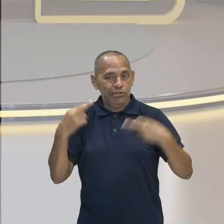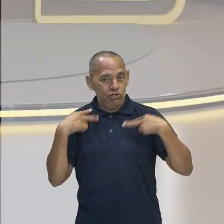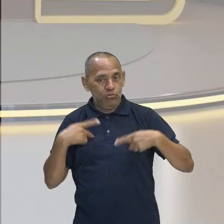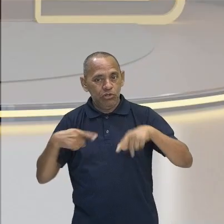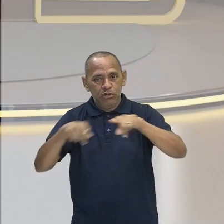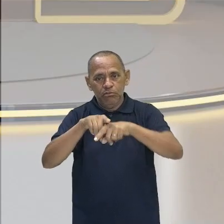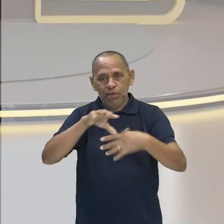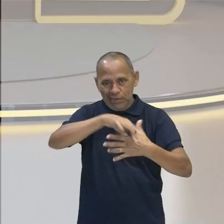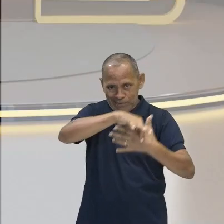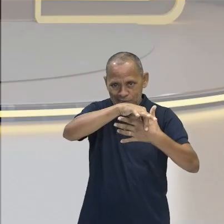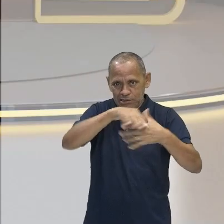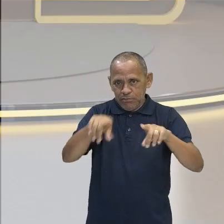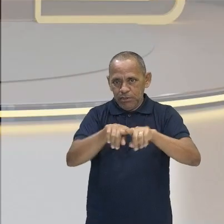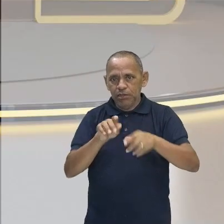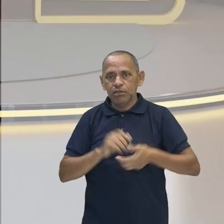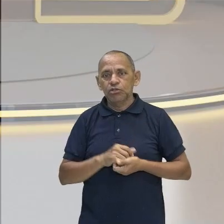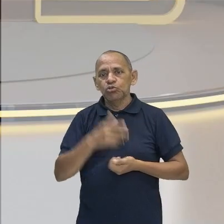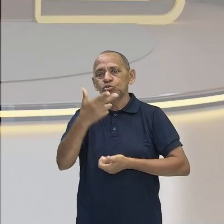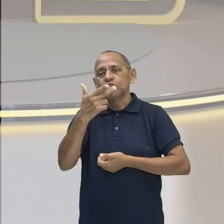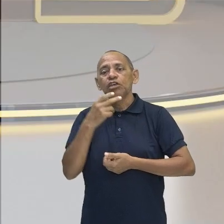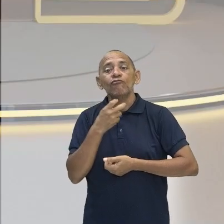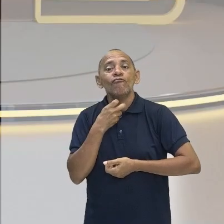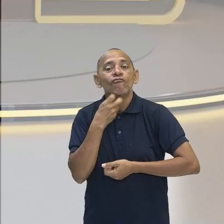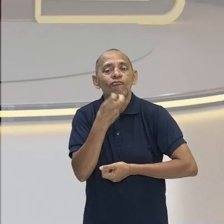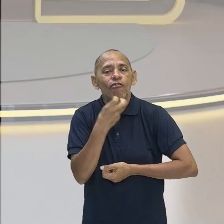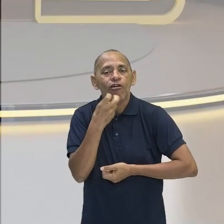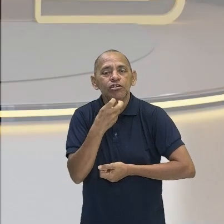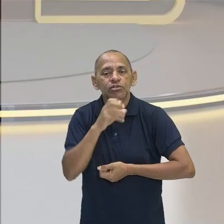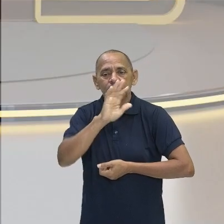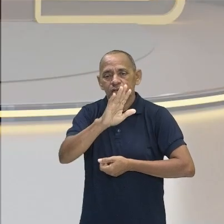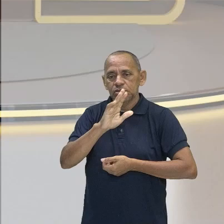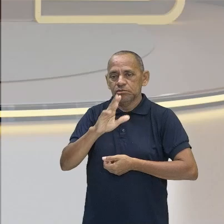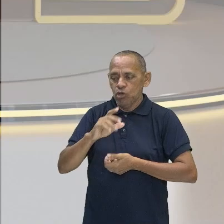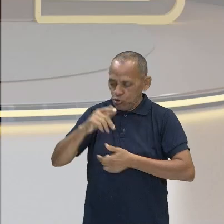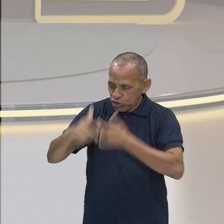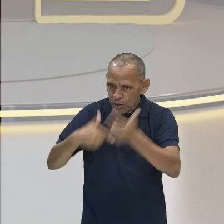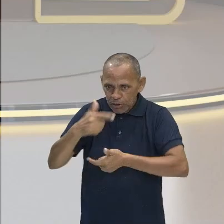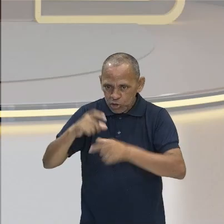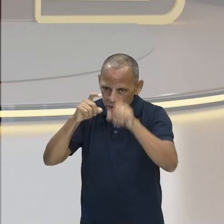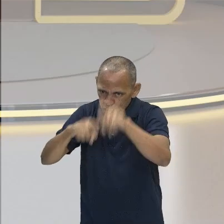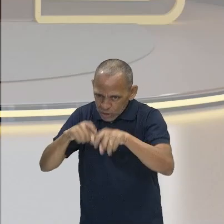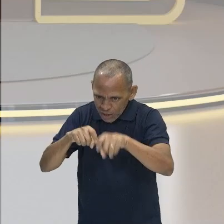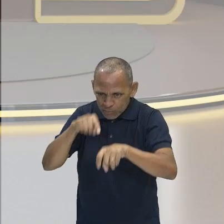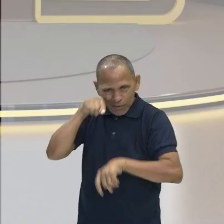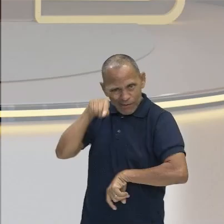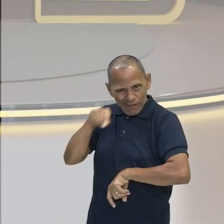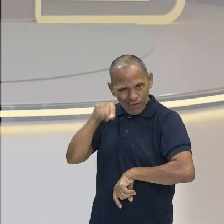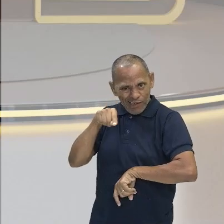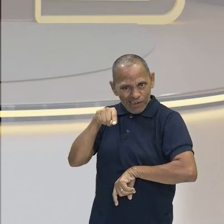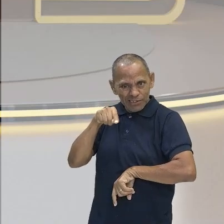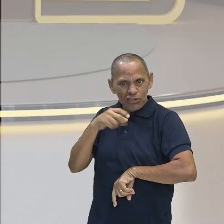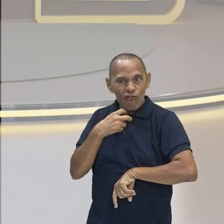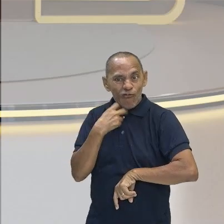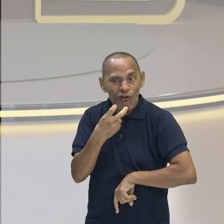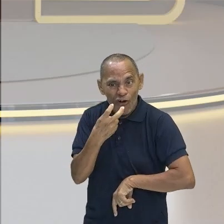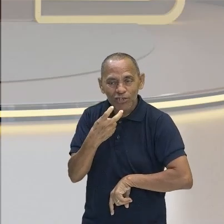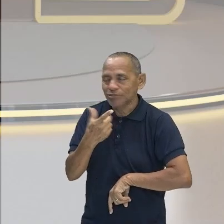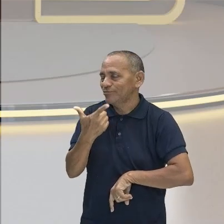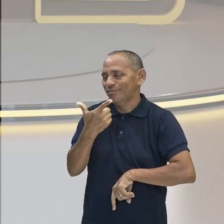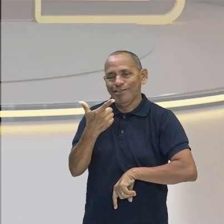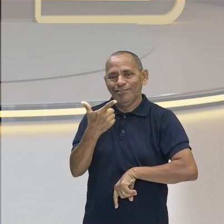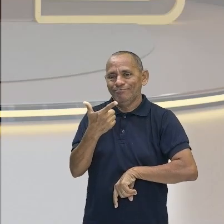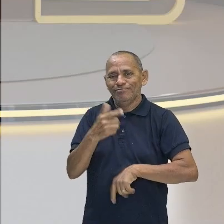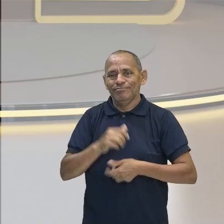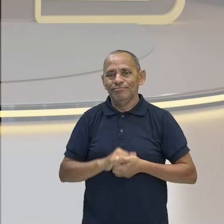tem boca, ele não tem voz, o trabalhador rural não tem voz. Então, a interpretação, eu sempre digo que eu sou apaixonado pela